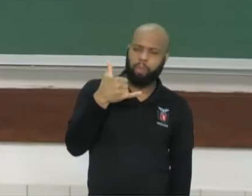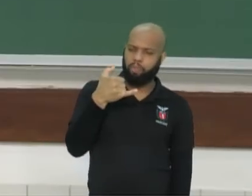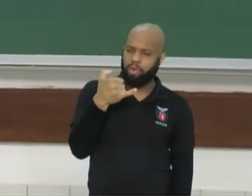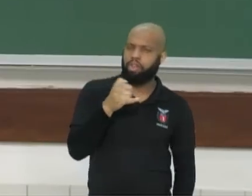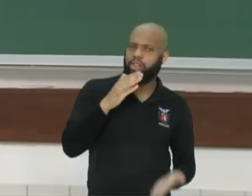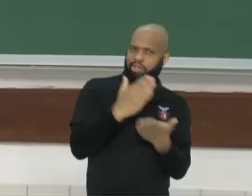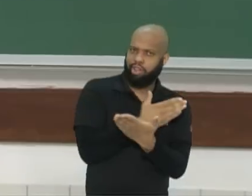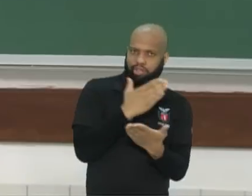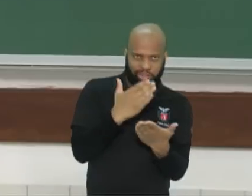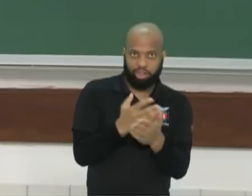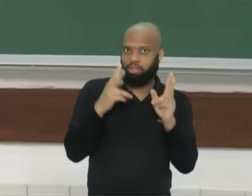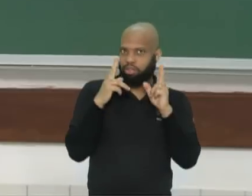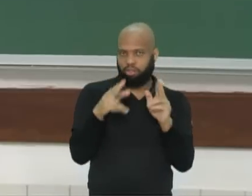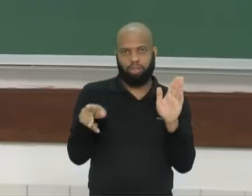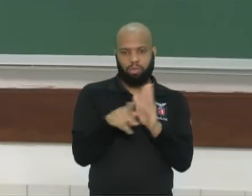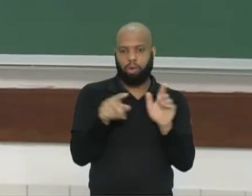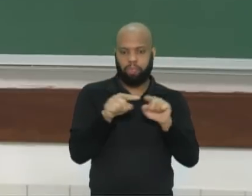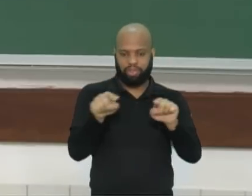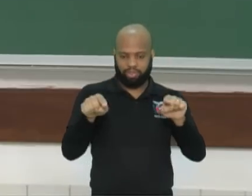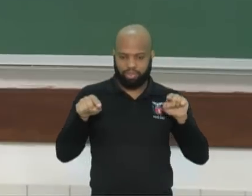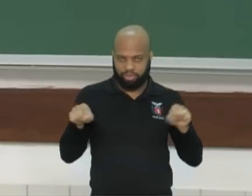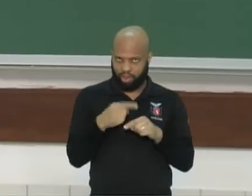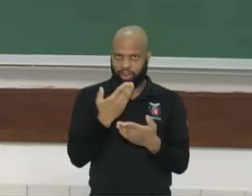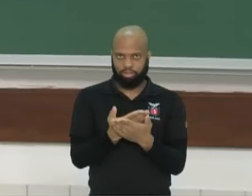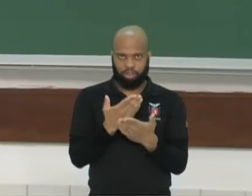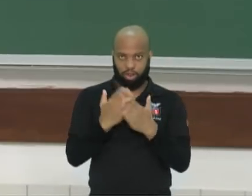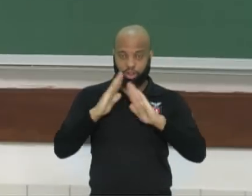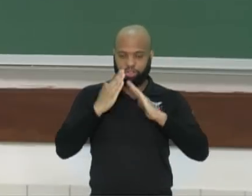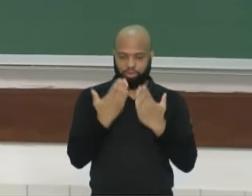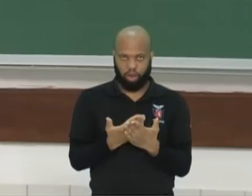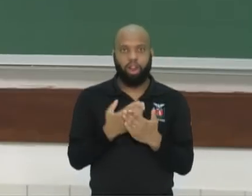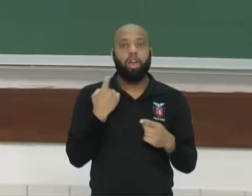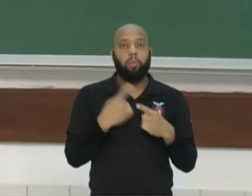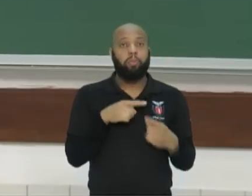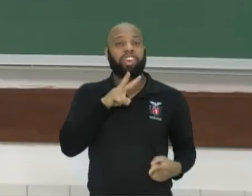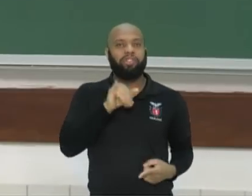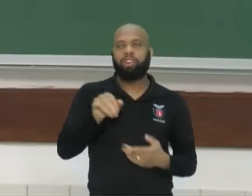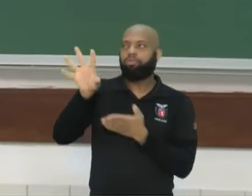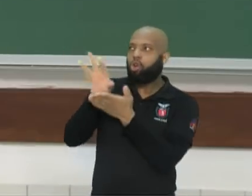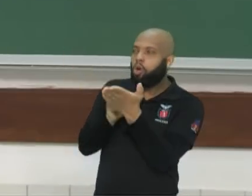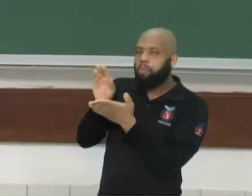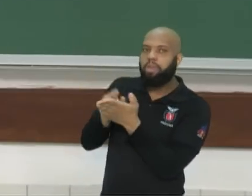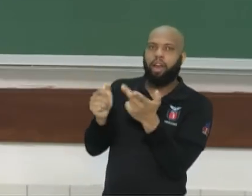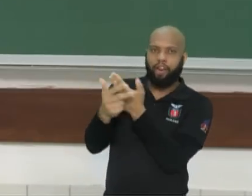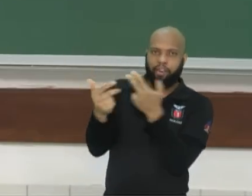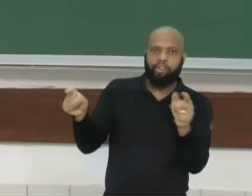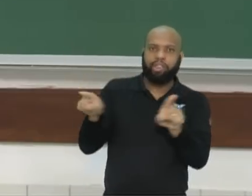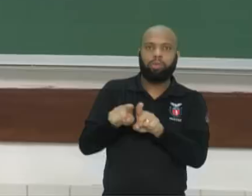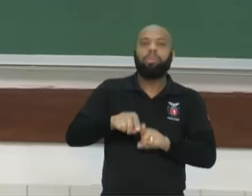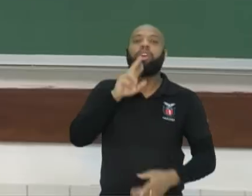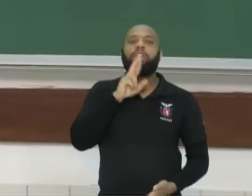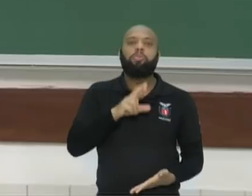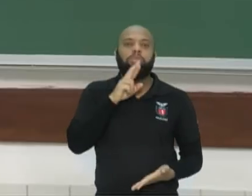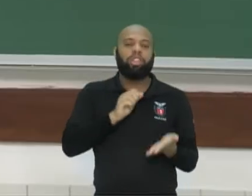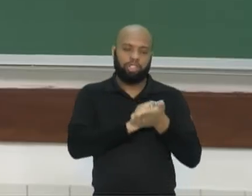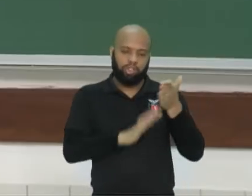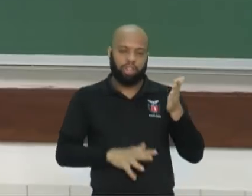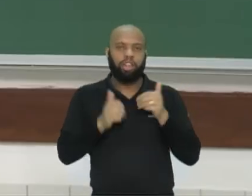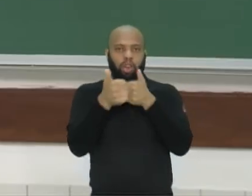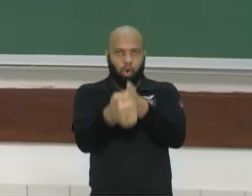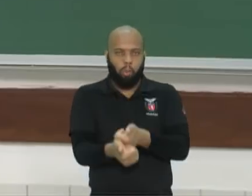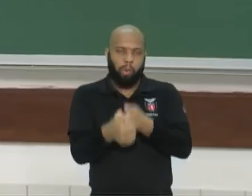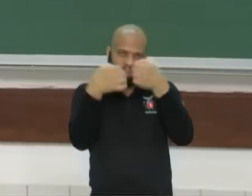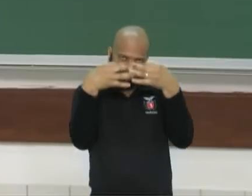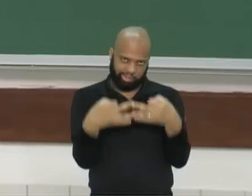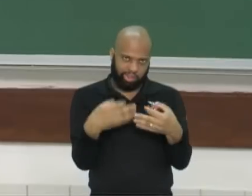se vocês estivessem lá na sala de aula da escola mesmo, para que vocês possam fazer as anotações, os exercícios, acompanhar direitinho